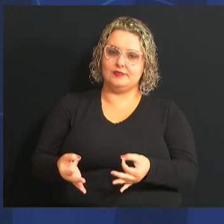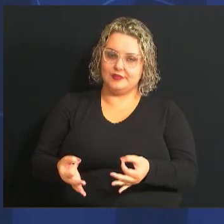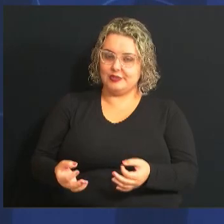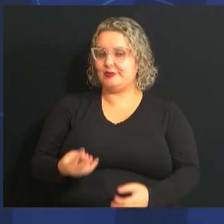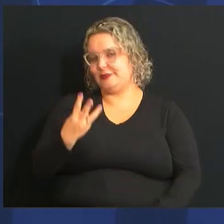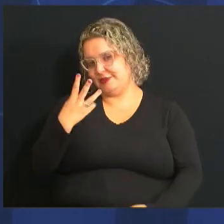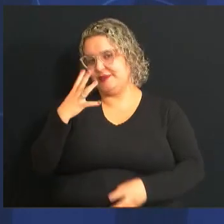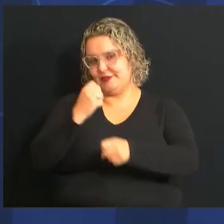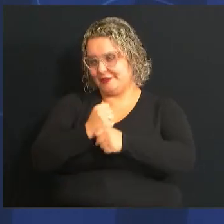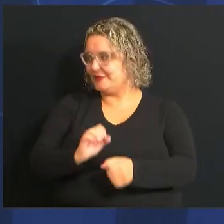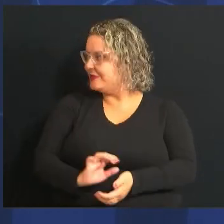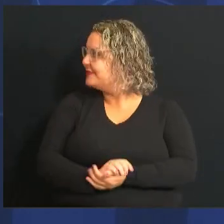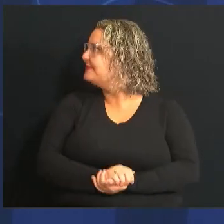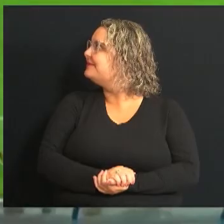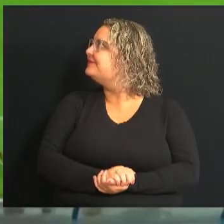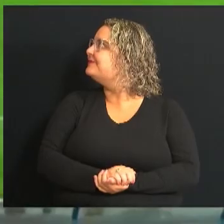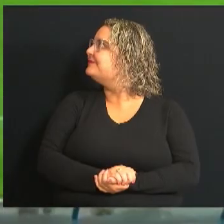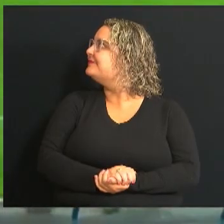pontos.